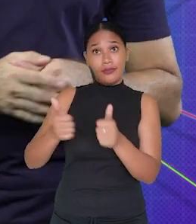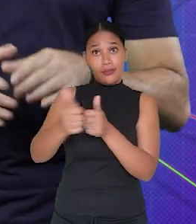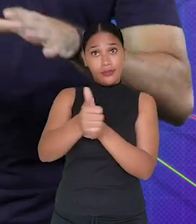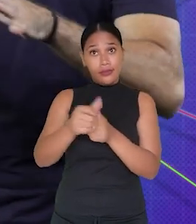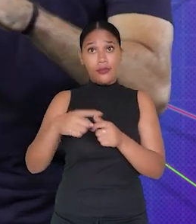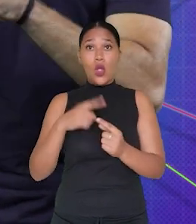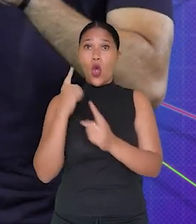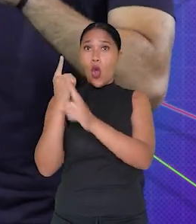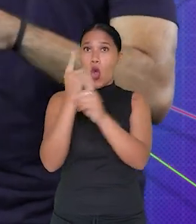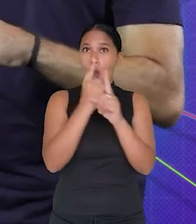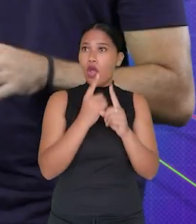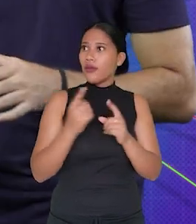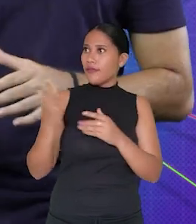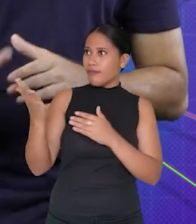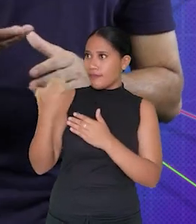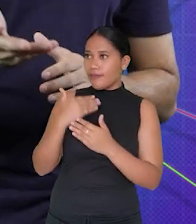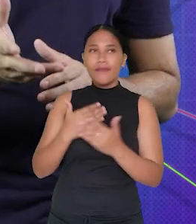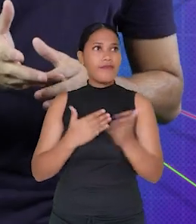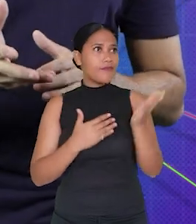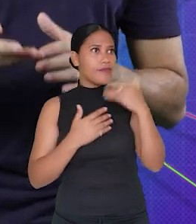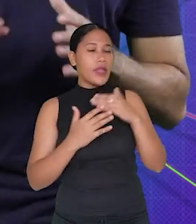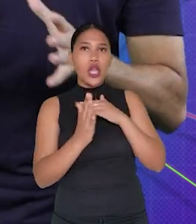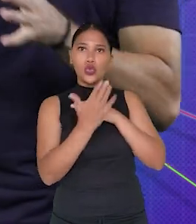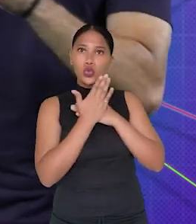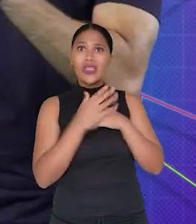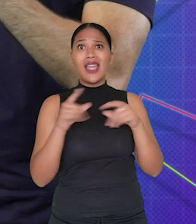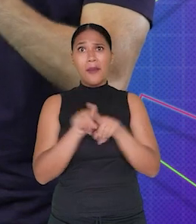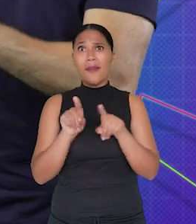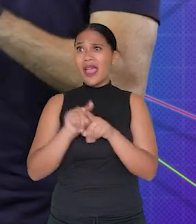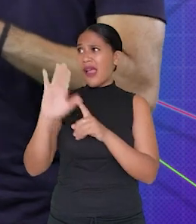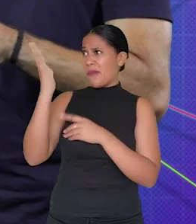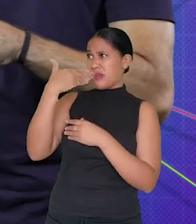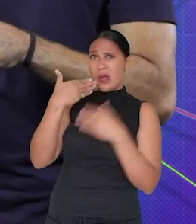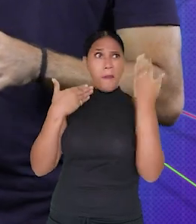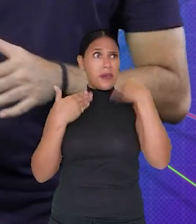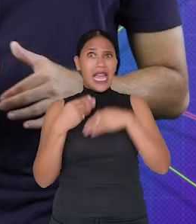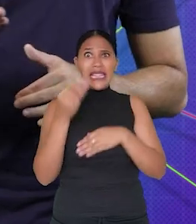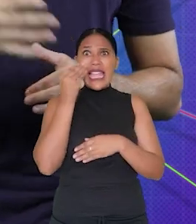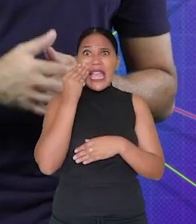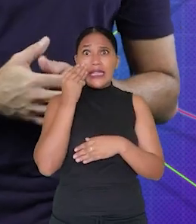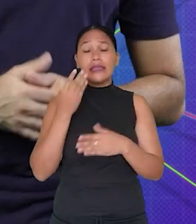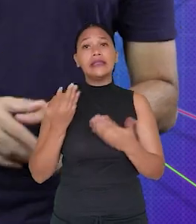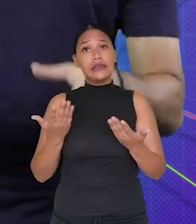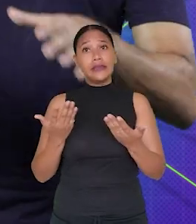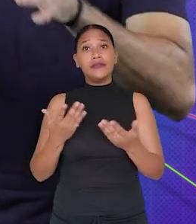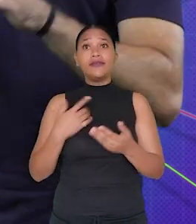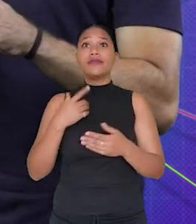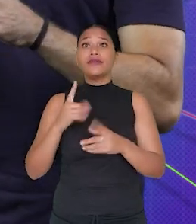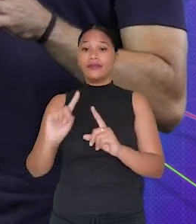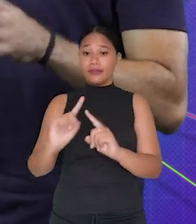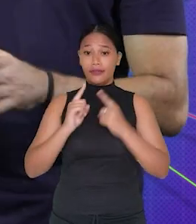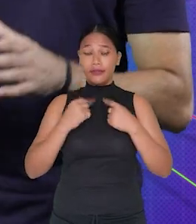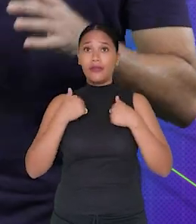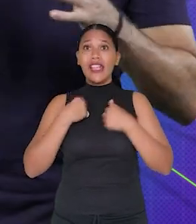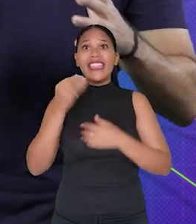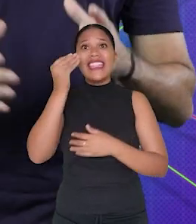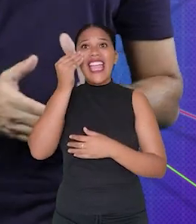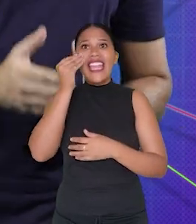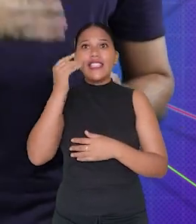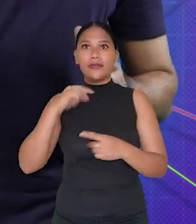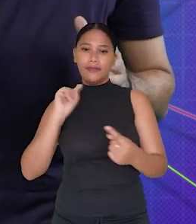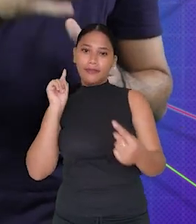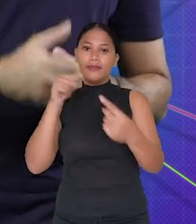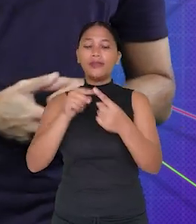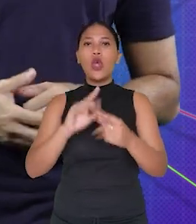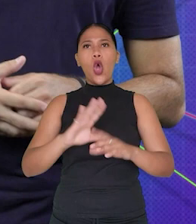personagem principal encontra outros personagens que o ajudam e outros que tentam impedir sua progressão. Além disso, ele enfrenta situações que testam